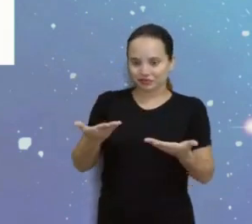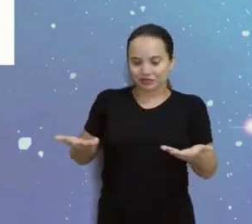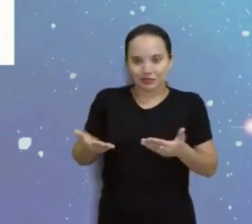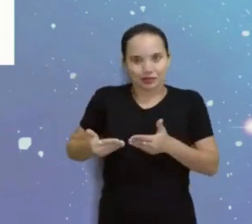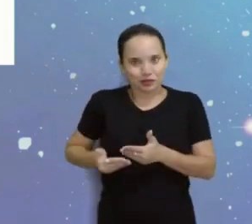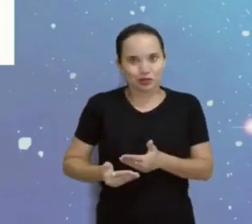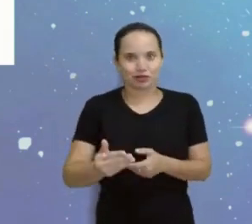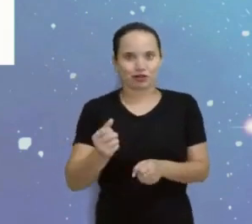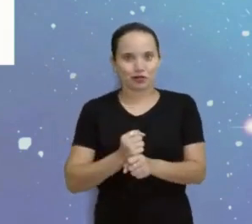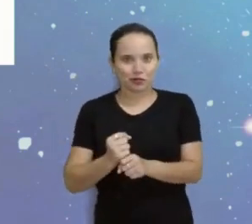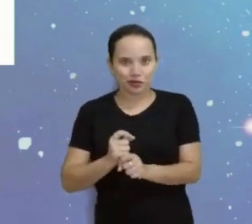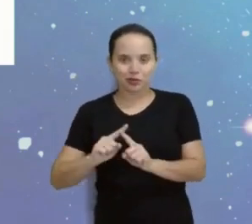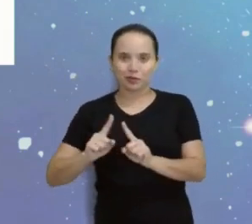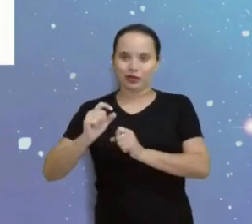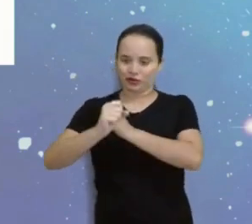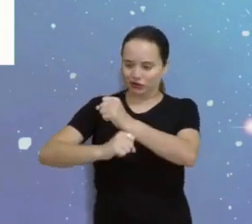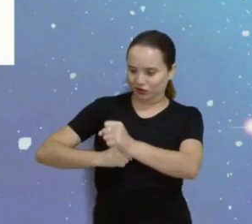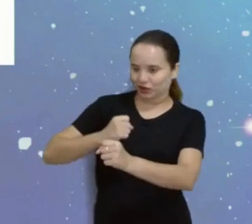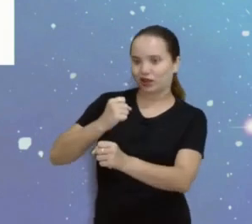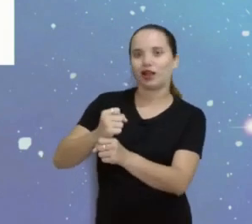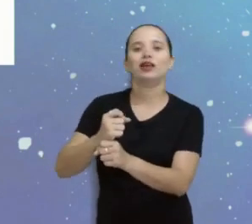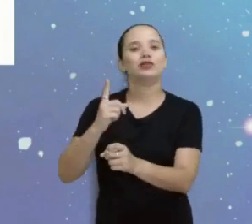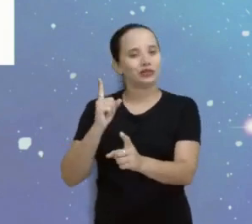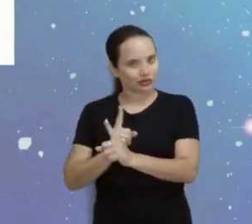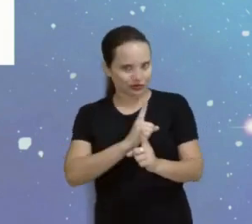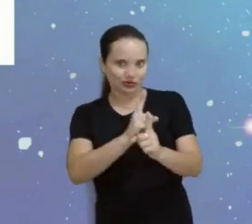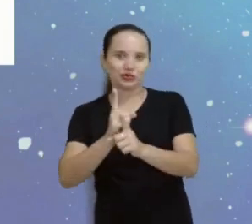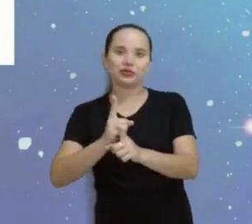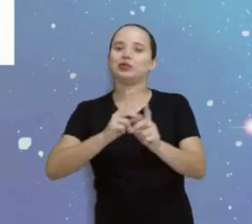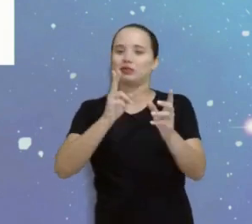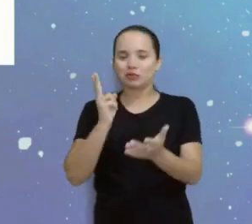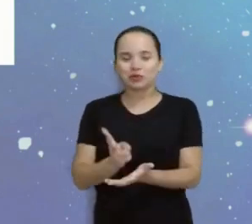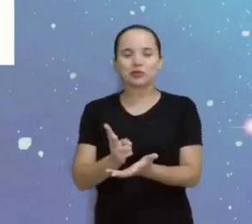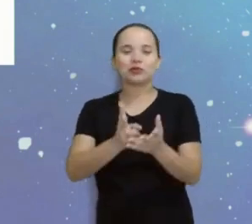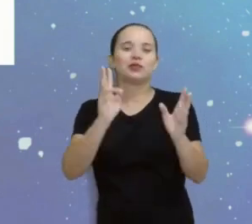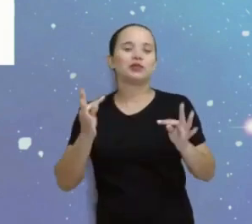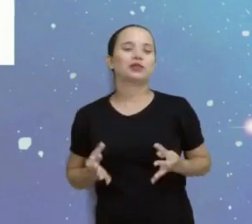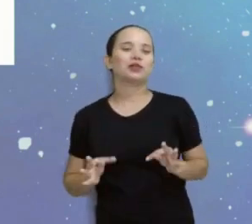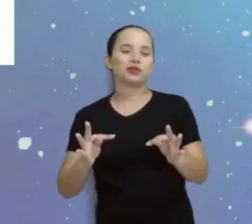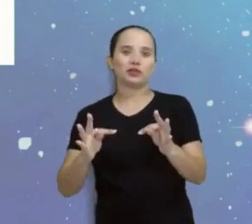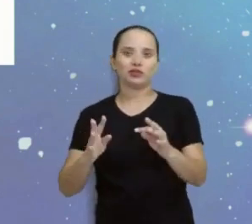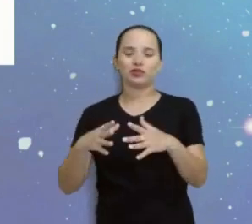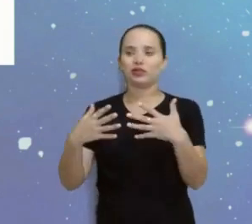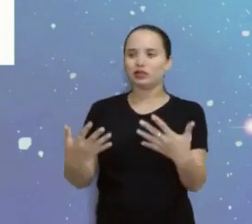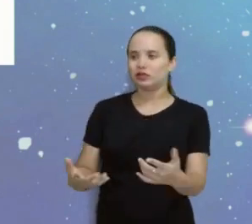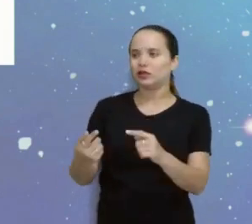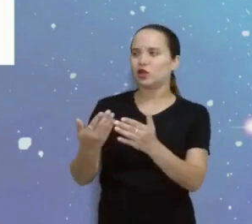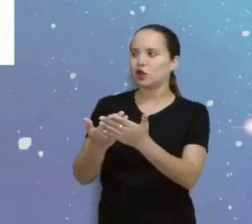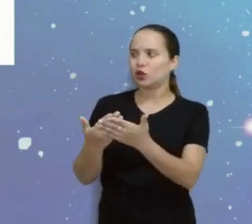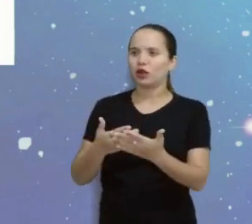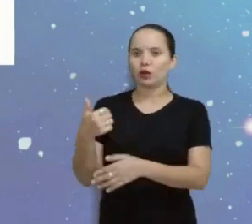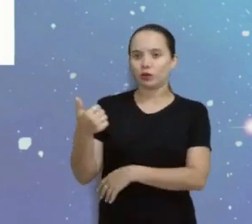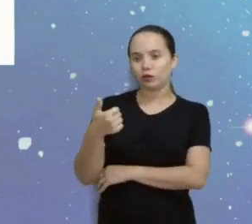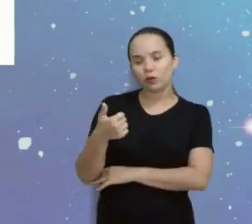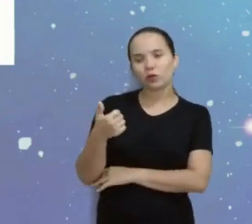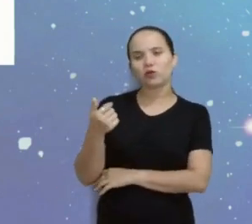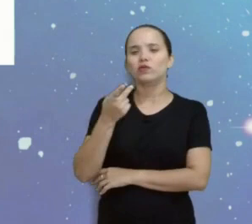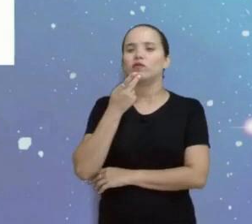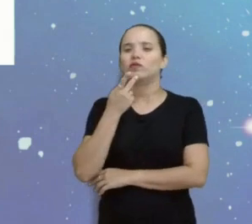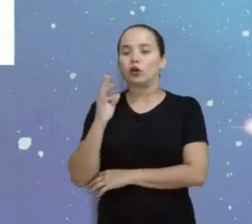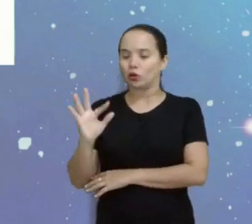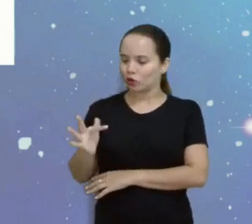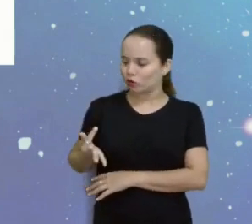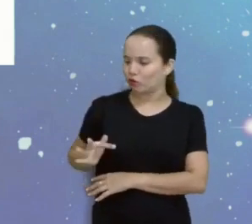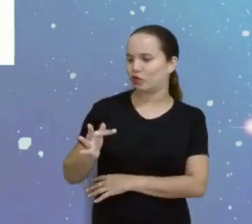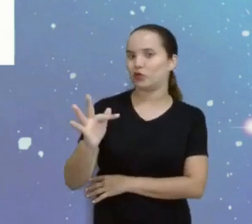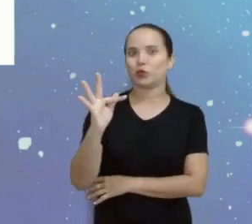vem a gente se encontra para falar ainda mais de tecnologia. E lá na primeira aula a gente falou que o futuro é massa